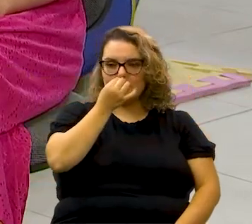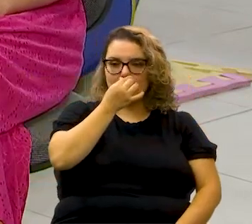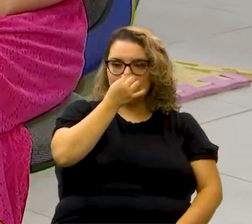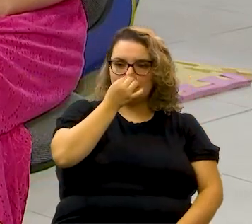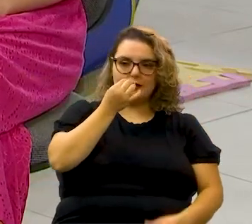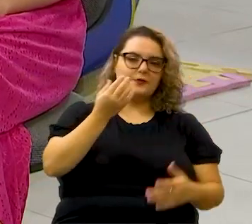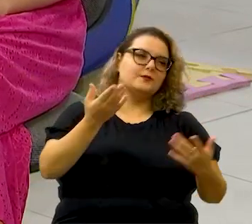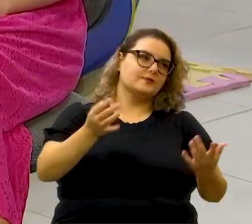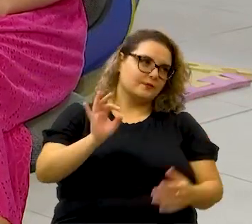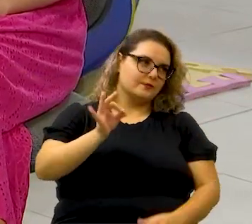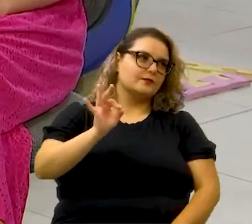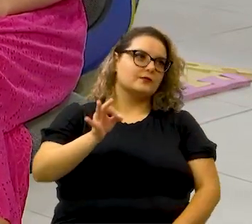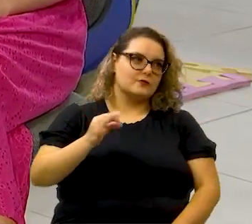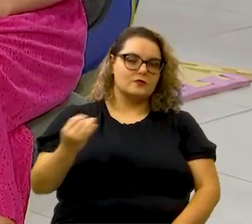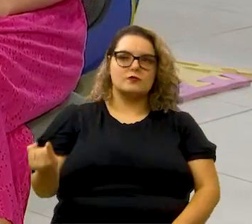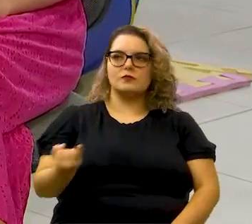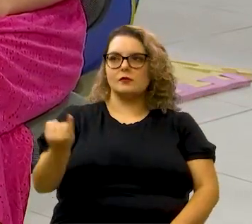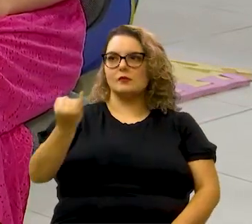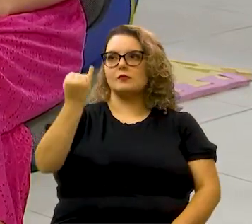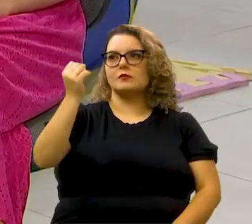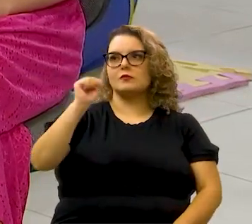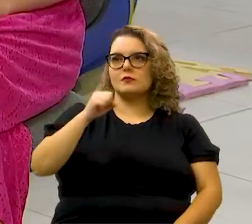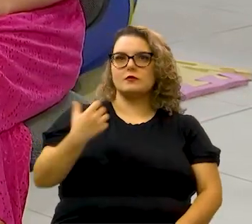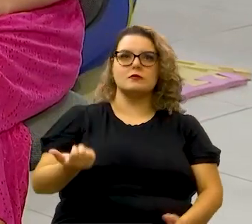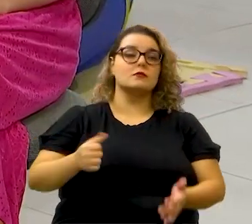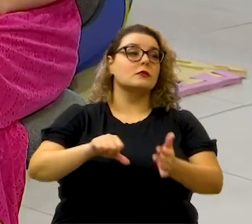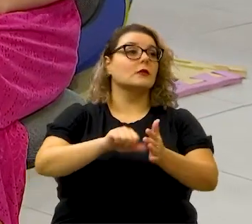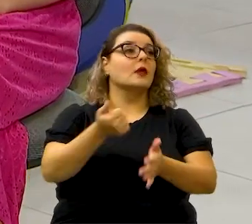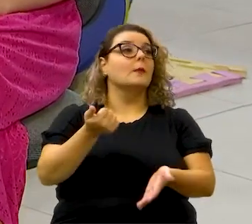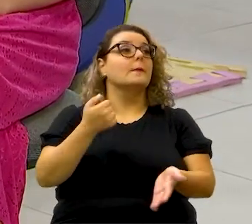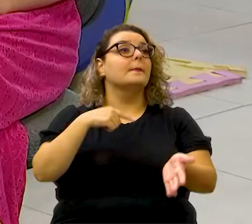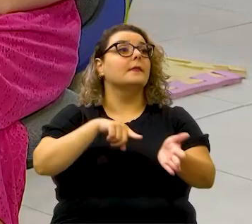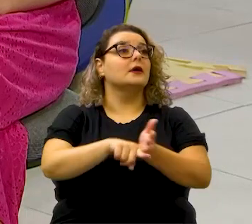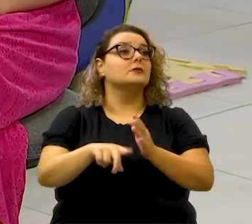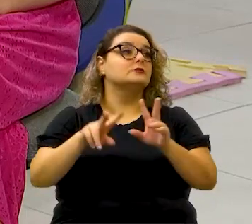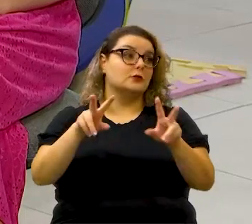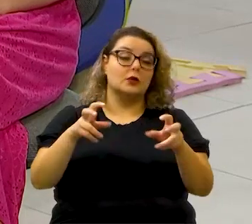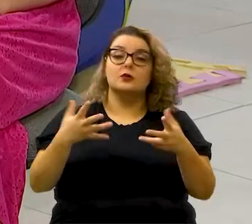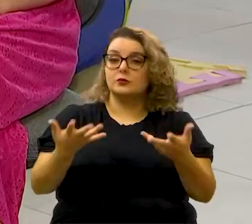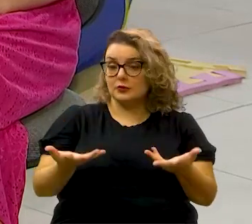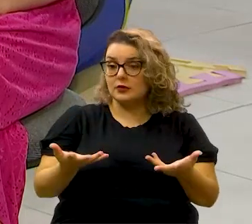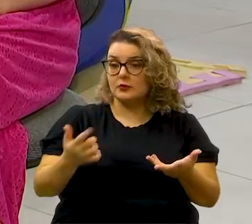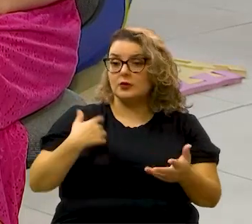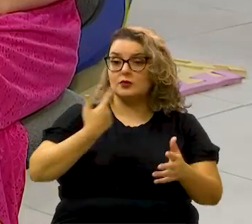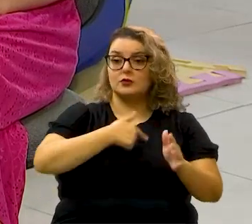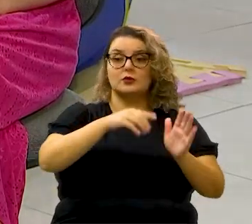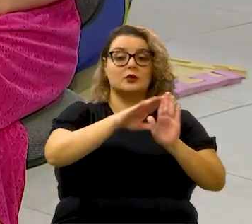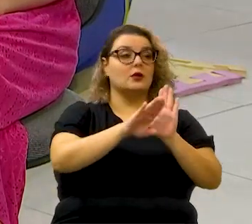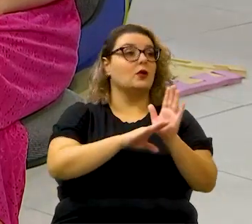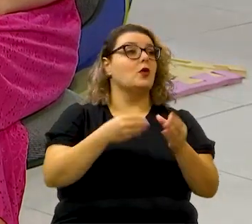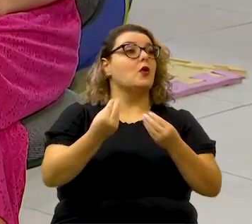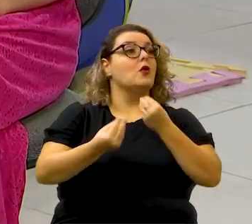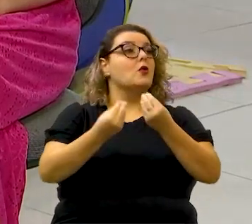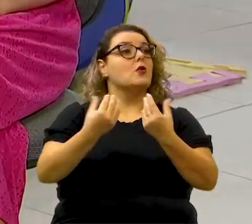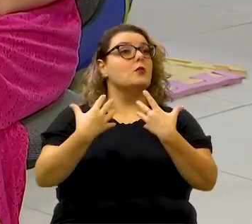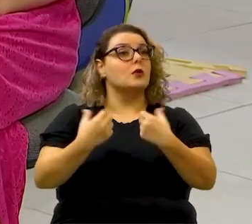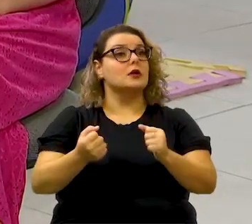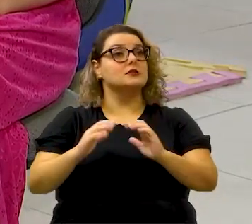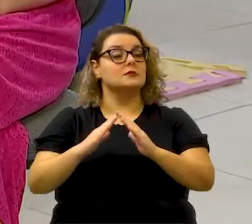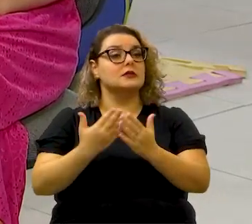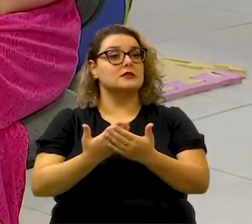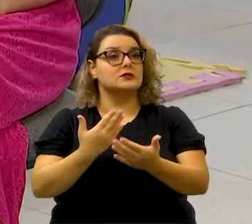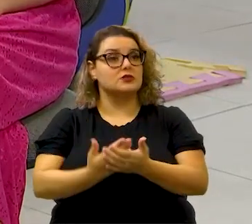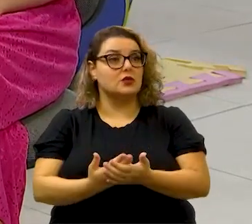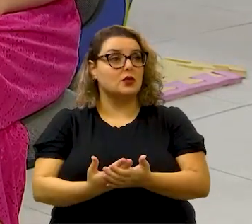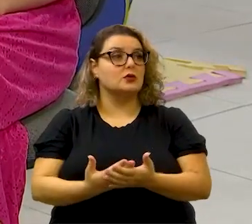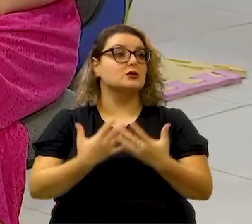tão importante. Não, com certeza, super importante. Bom, então a primeira pergunta já é justamente o tema, né, do nosso quadro. Como receber